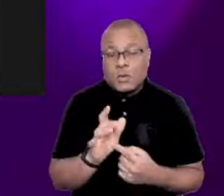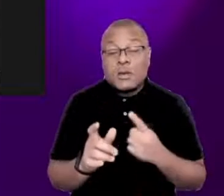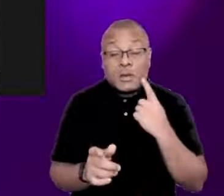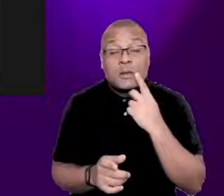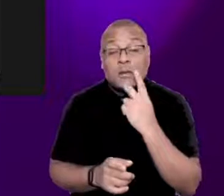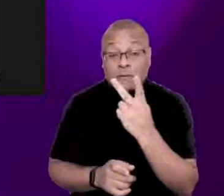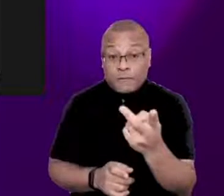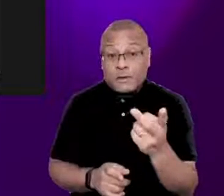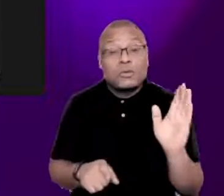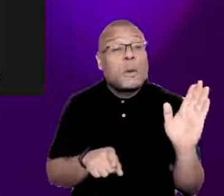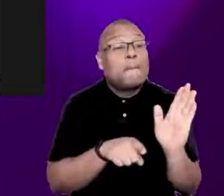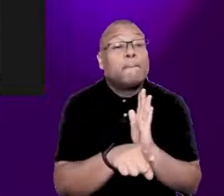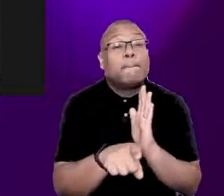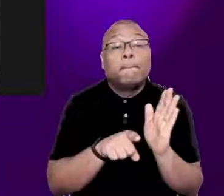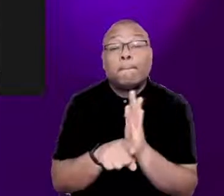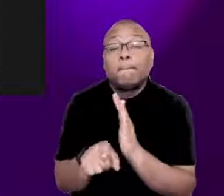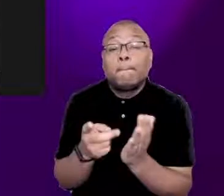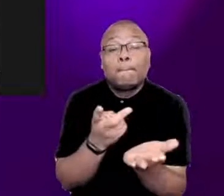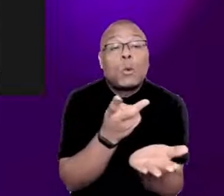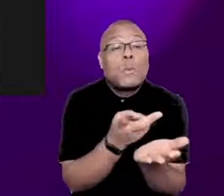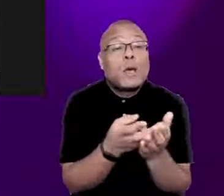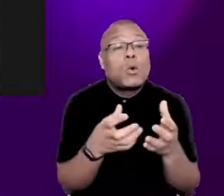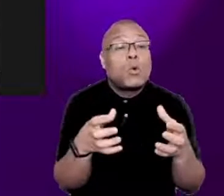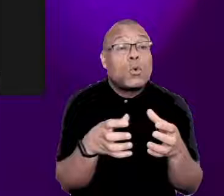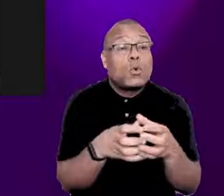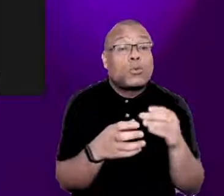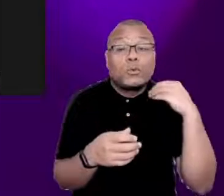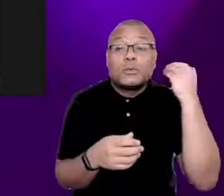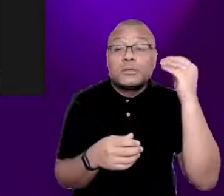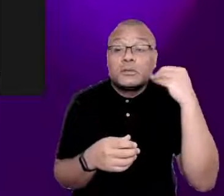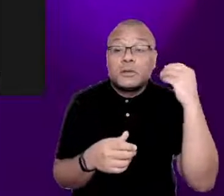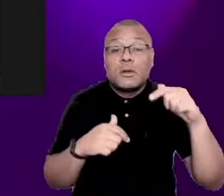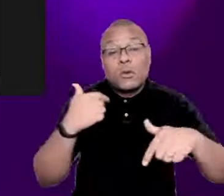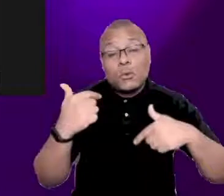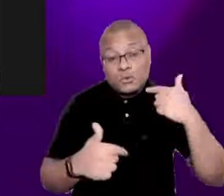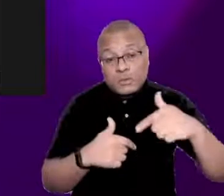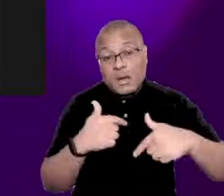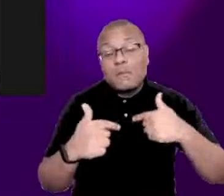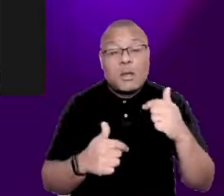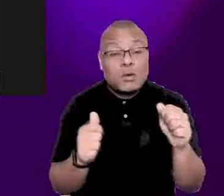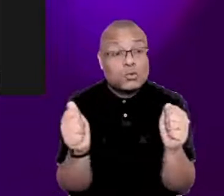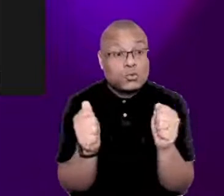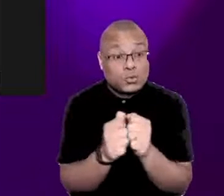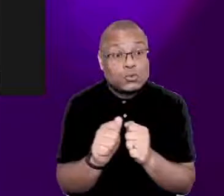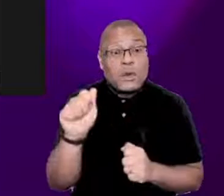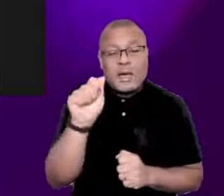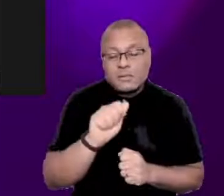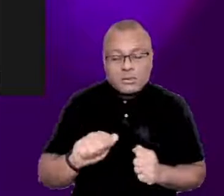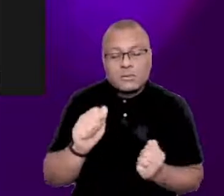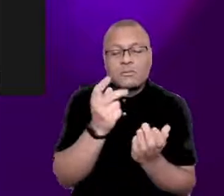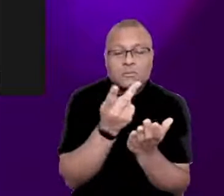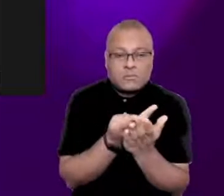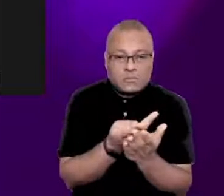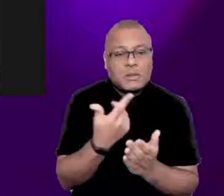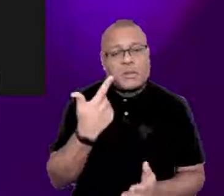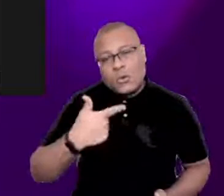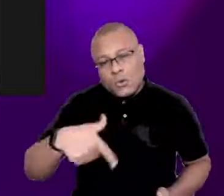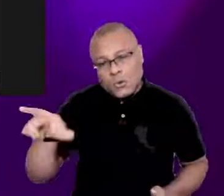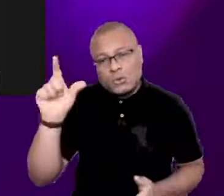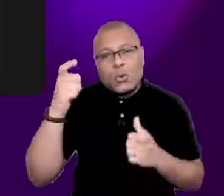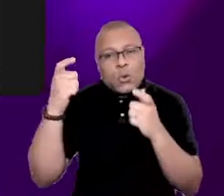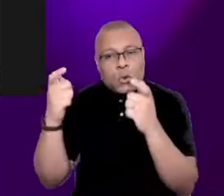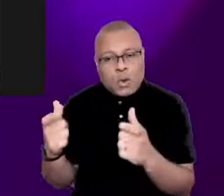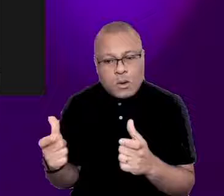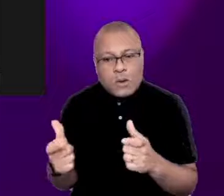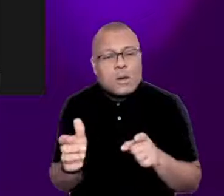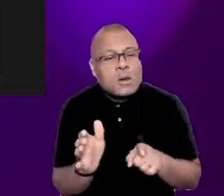então, nós perguntamos para os pacientes em grupos de experiência, esse é um trabalho que a gente está fazendo junto com a Associação de Pacientes lá na Danone, em que a gente